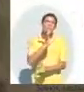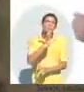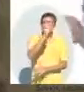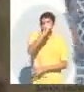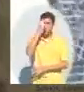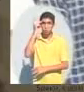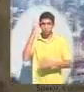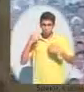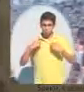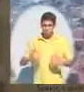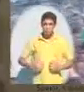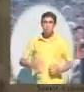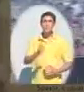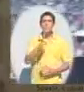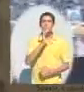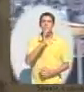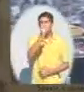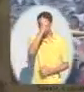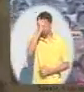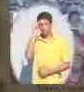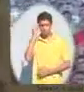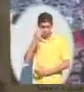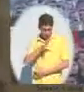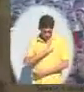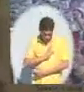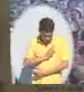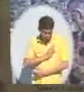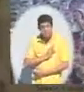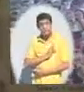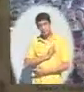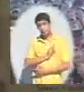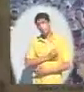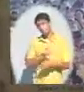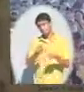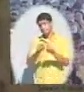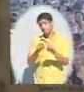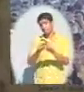no caminho, quando aconteceu a cura, ele caiu em si.